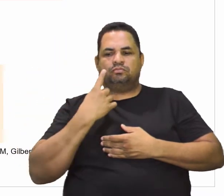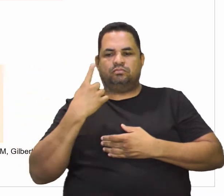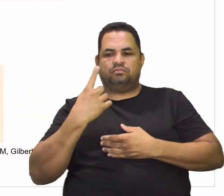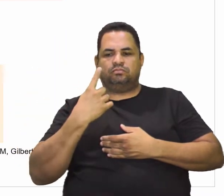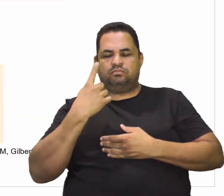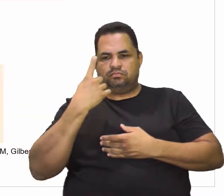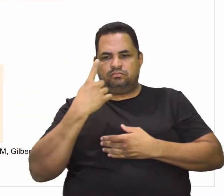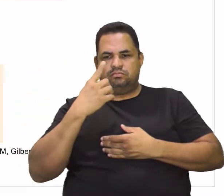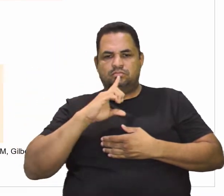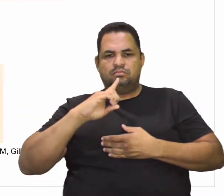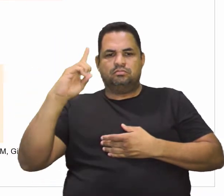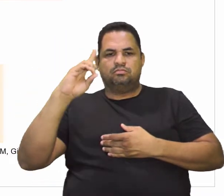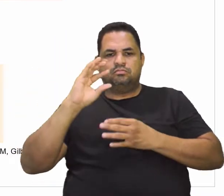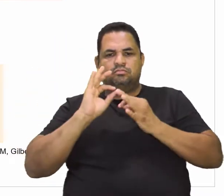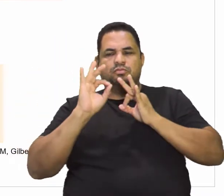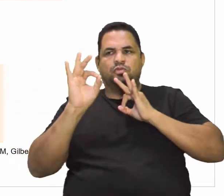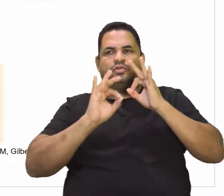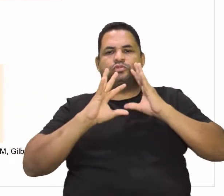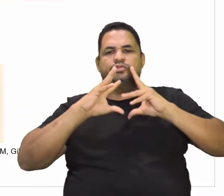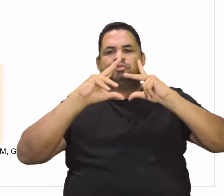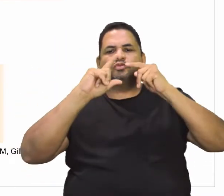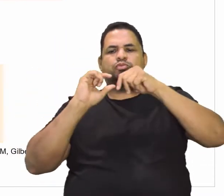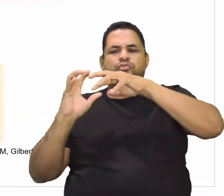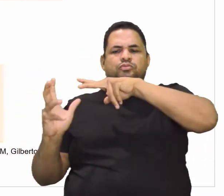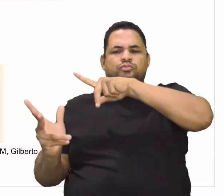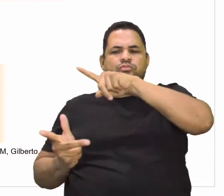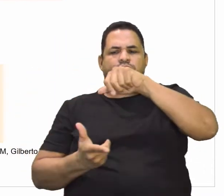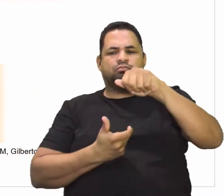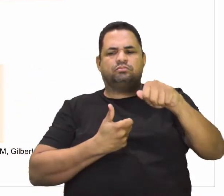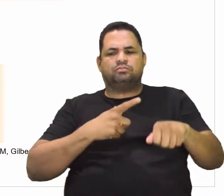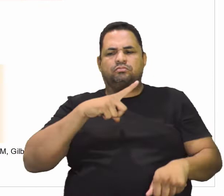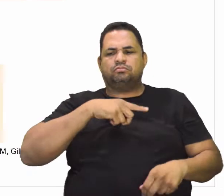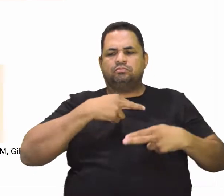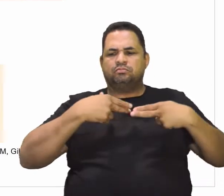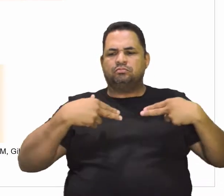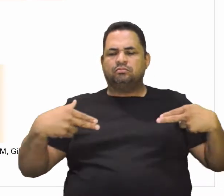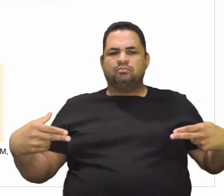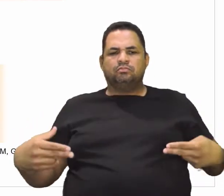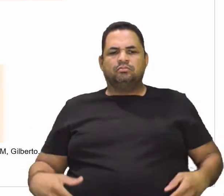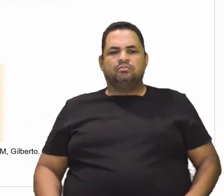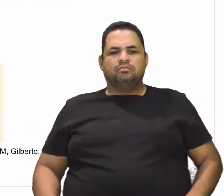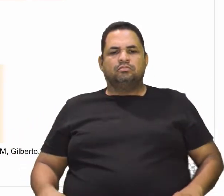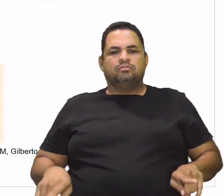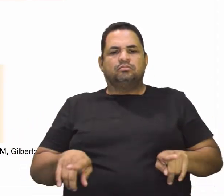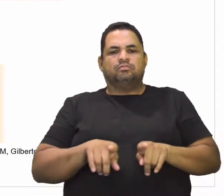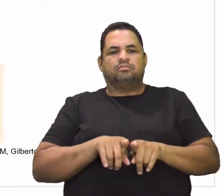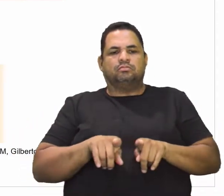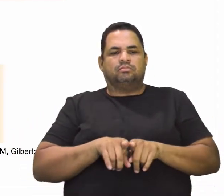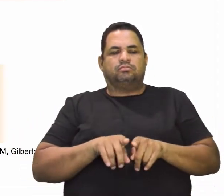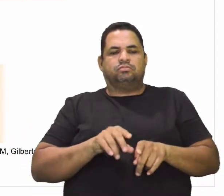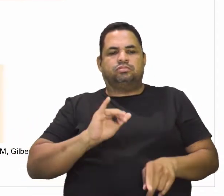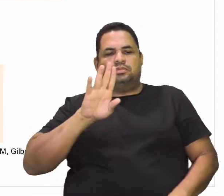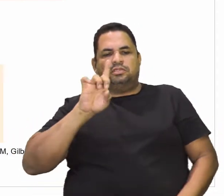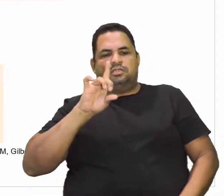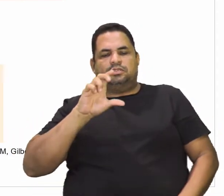único, criador de todo o universo. Que também o Islã